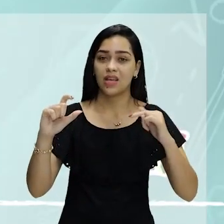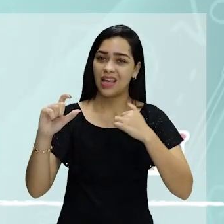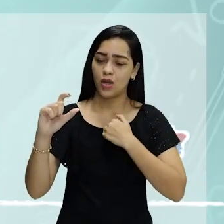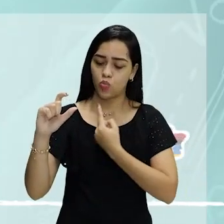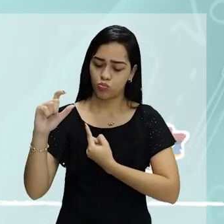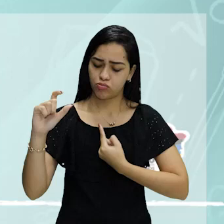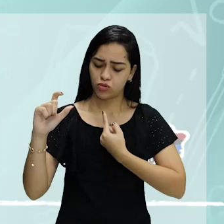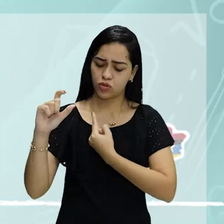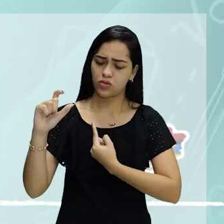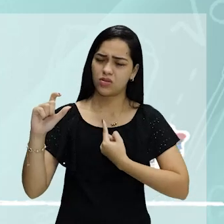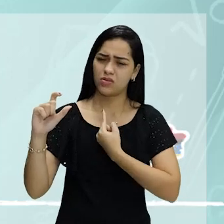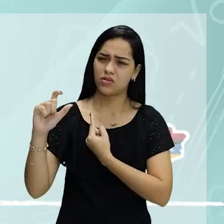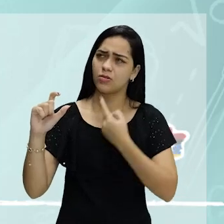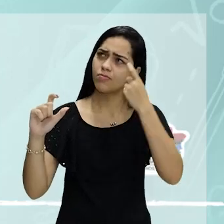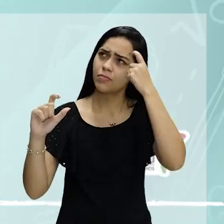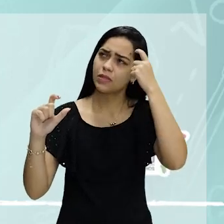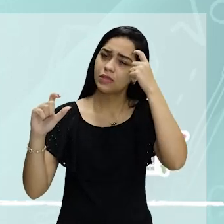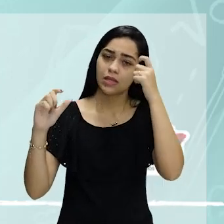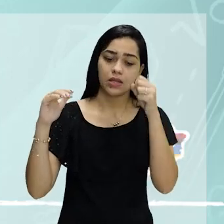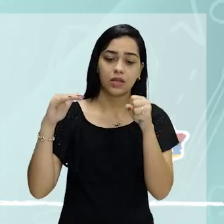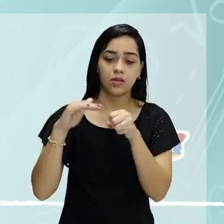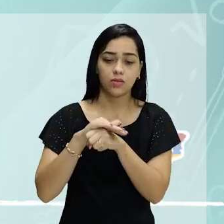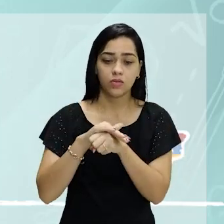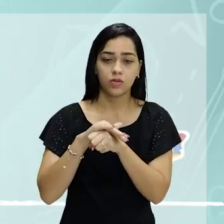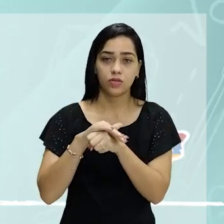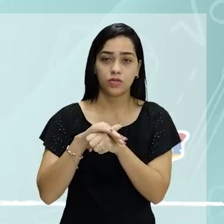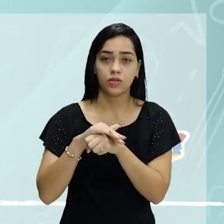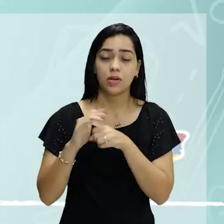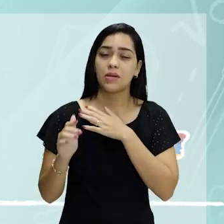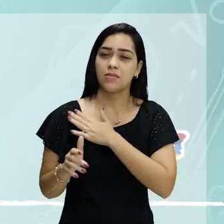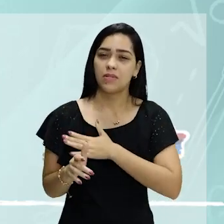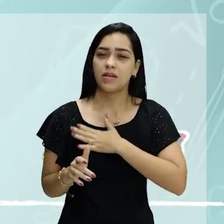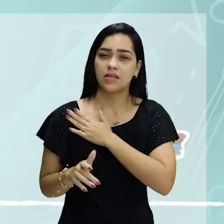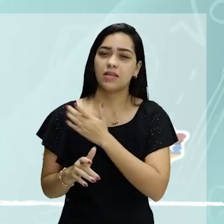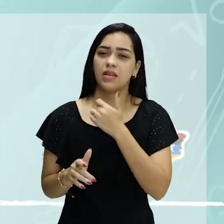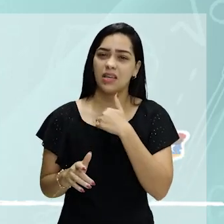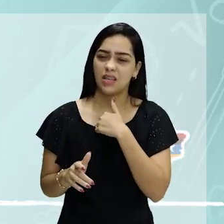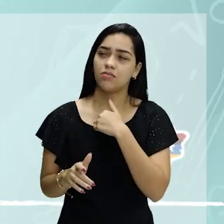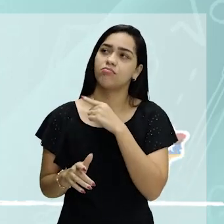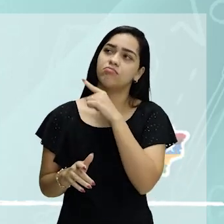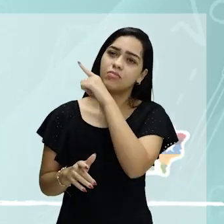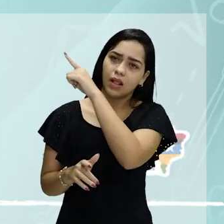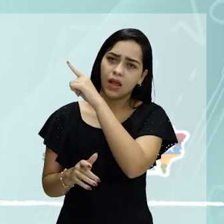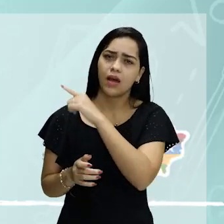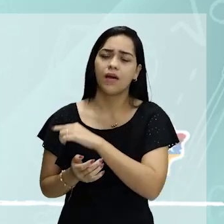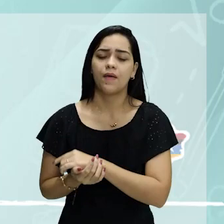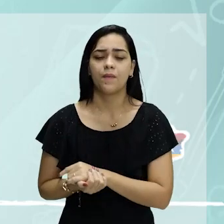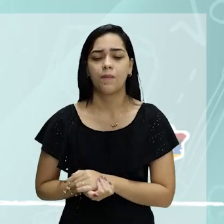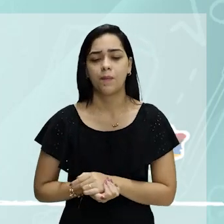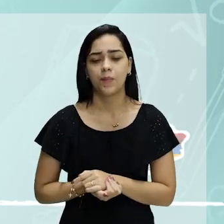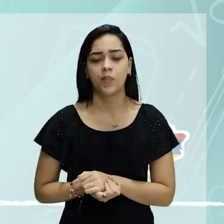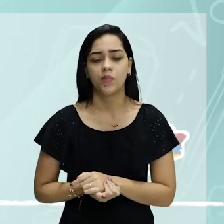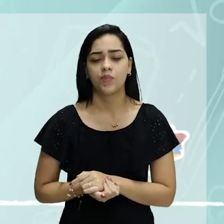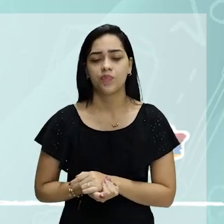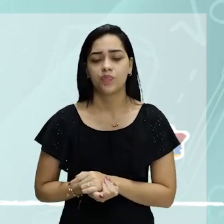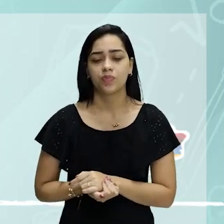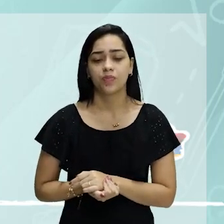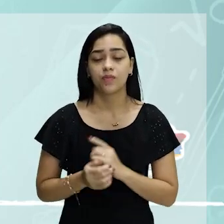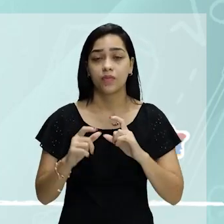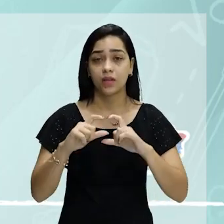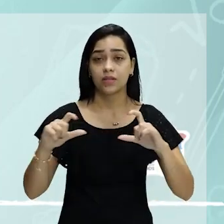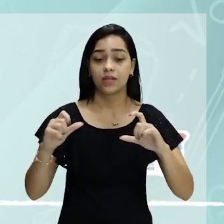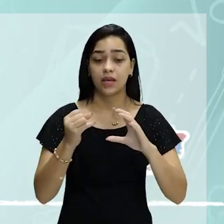versos, em cismar sozinho à noite, mais prazer encontro eu lá.